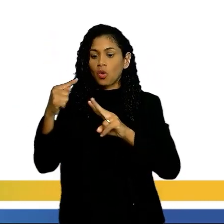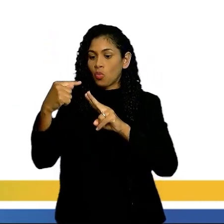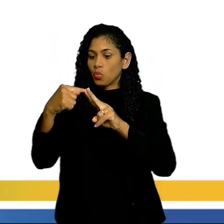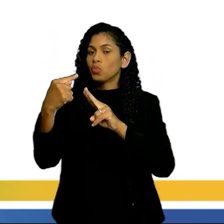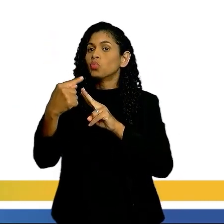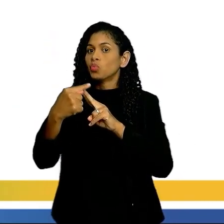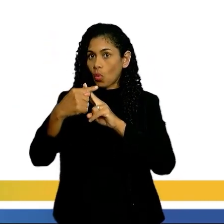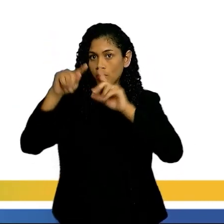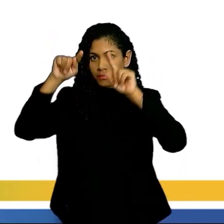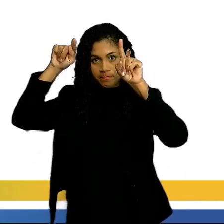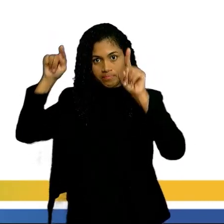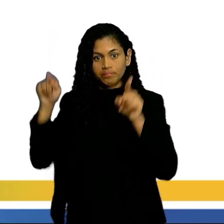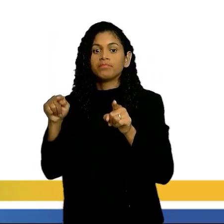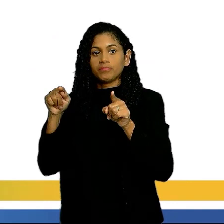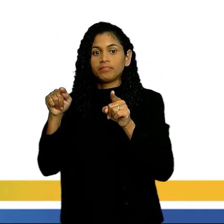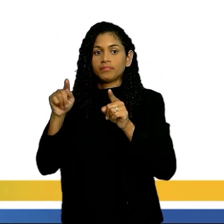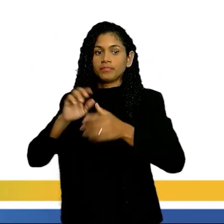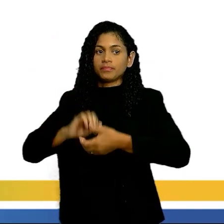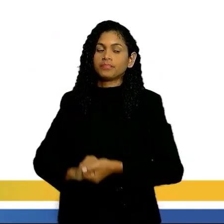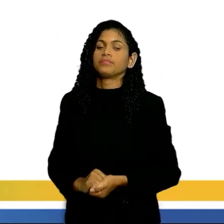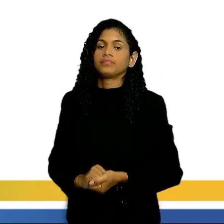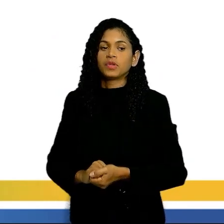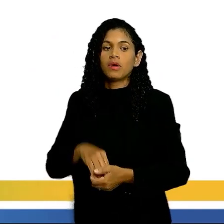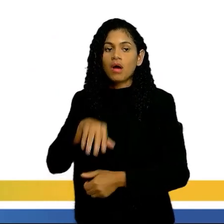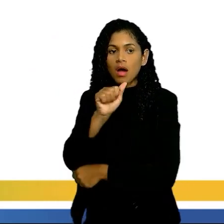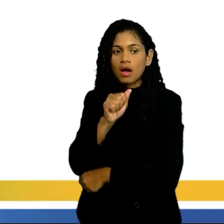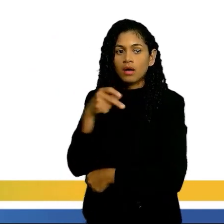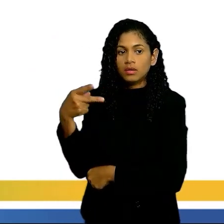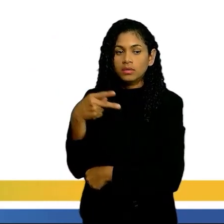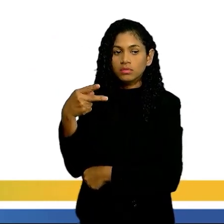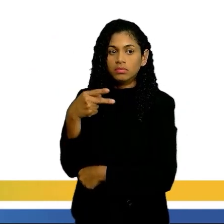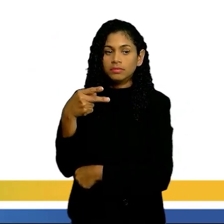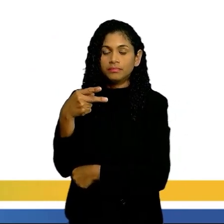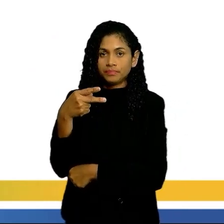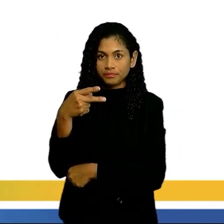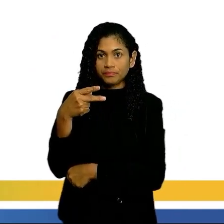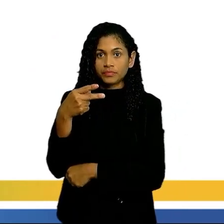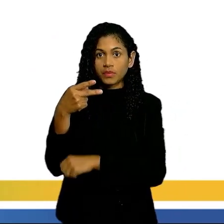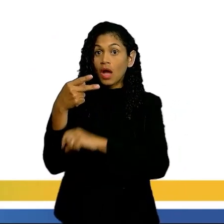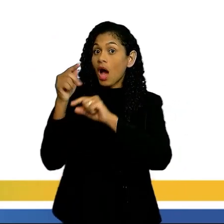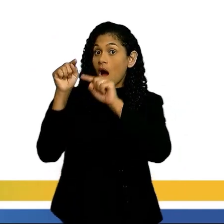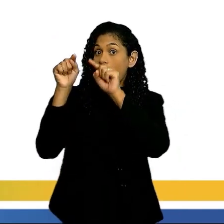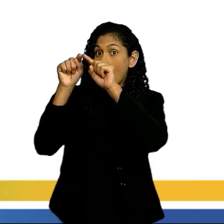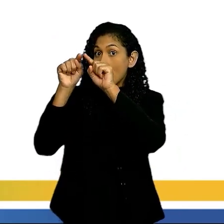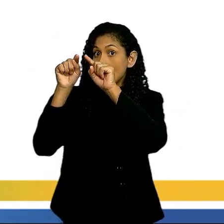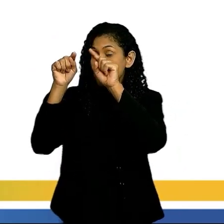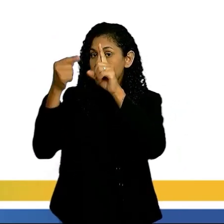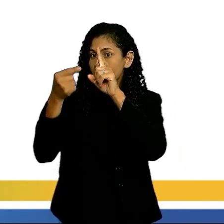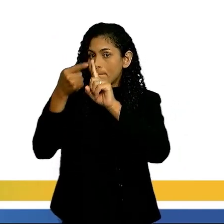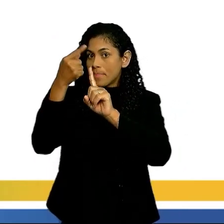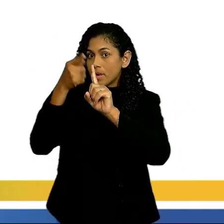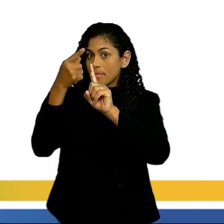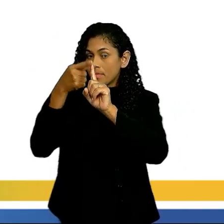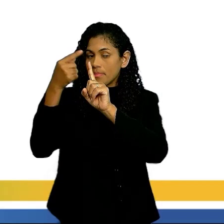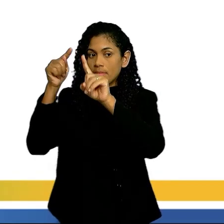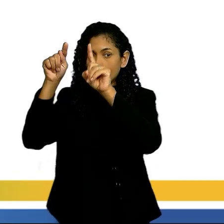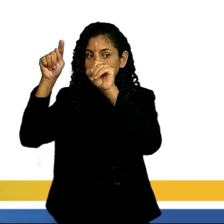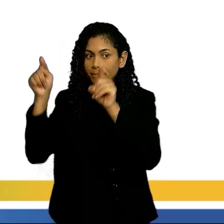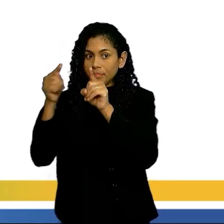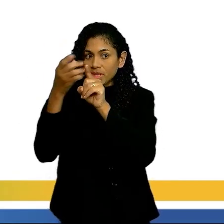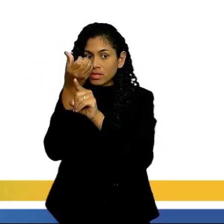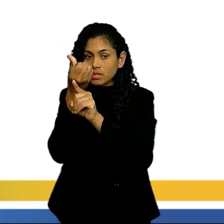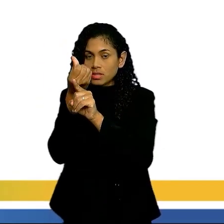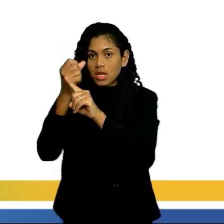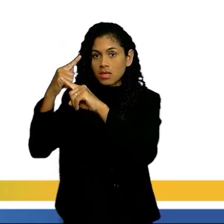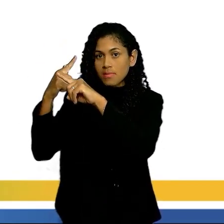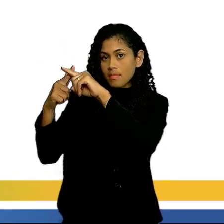Então, nesse caso, a gente vai ter A é igual 6 mais 5 vezes 2 dividido para